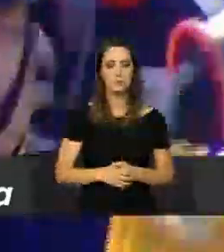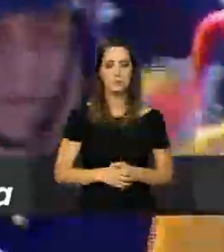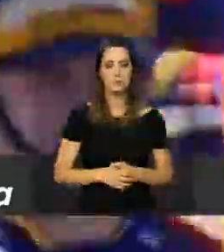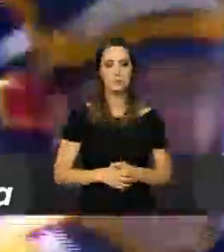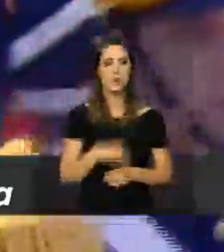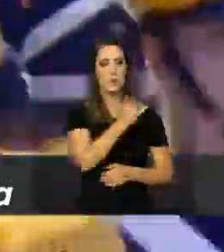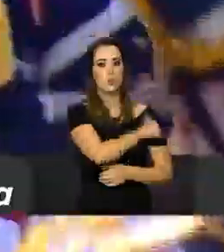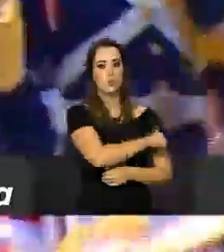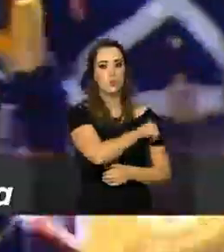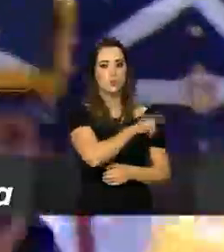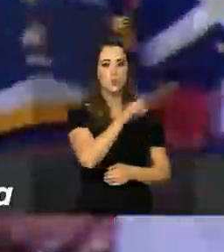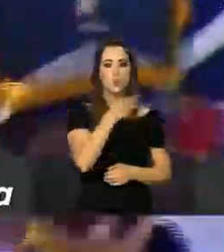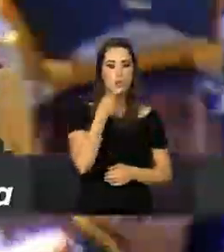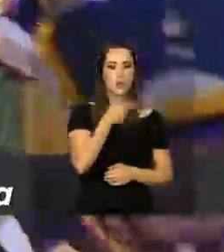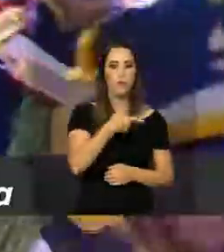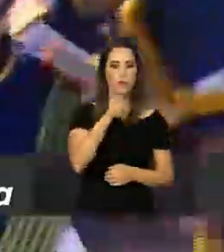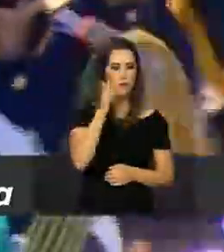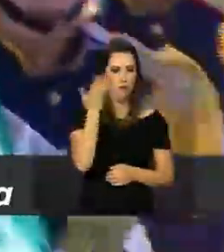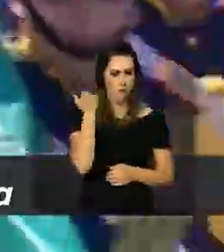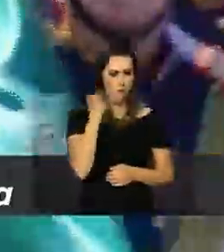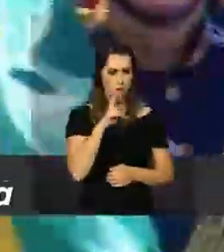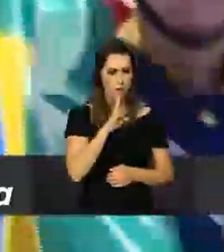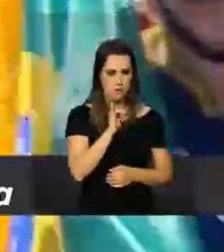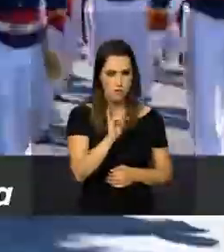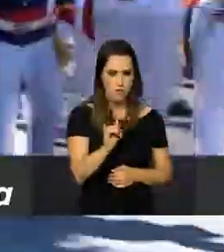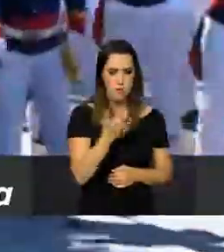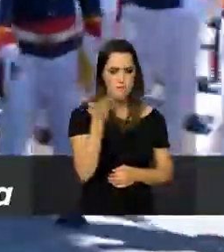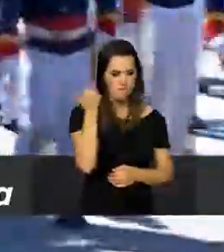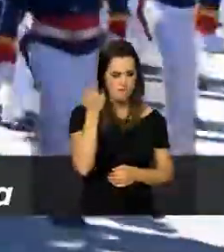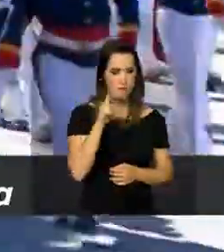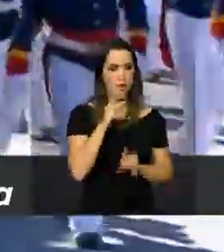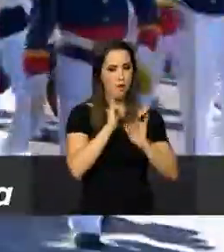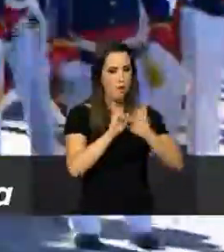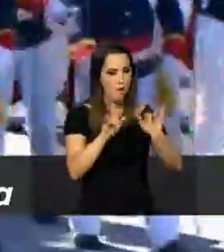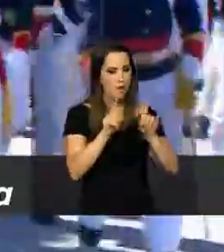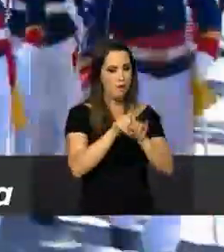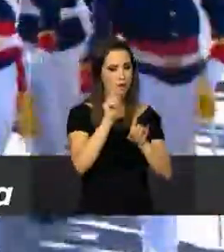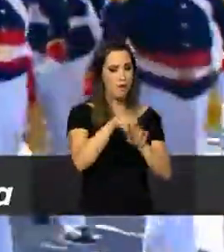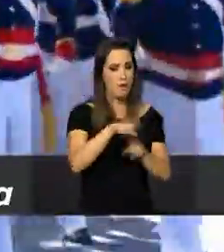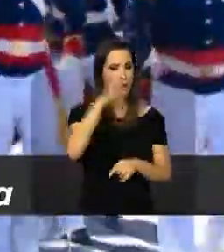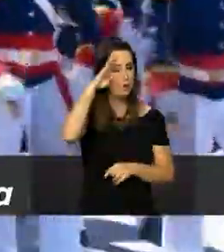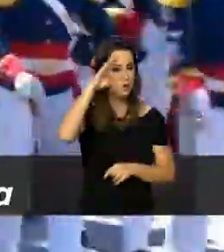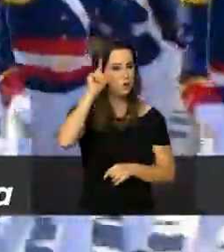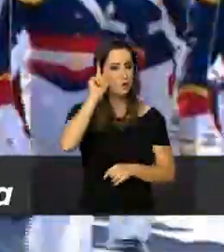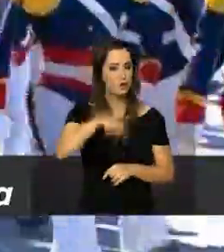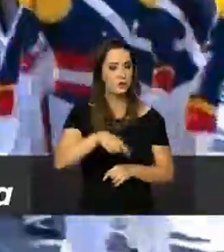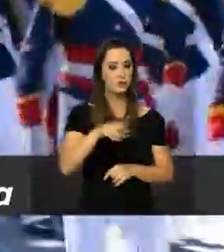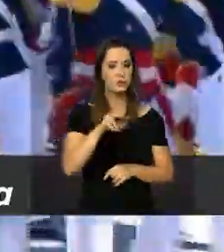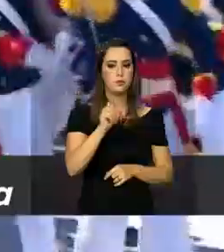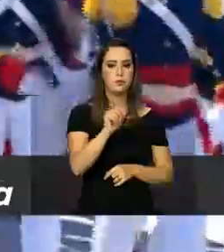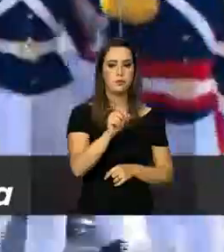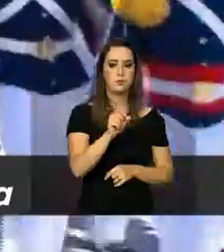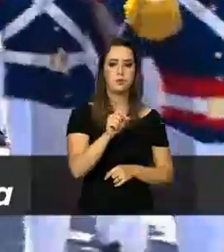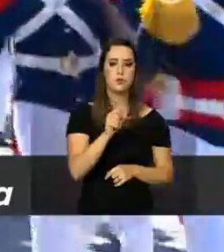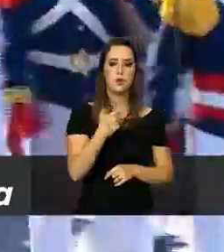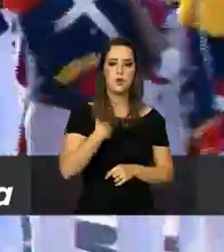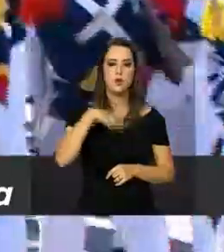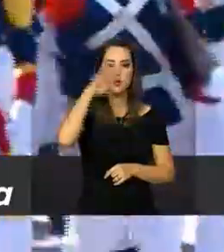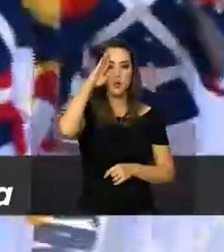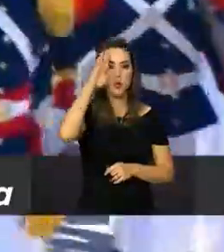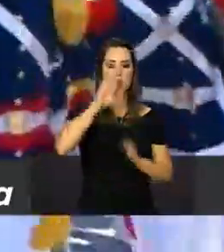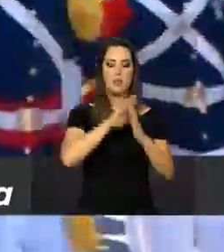O Rio de Janeiro, aquilo que eu falei para todos aqui no início, é o desfile militar lá, os